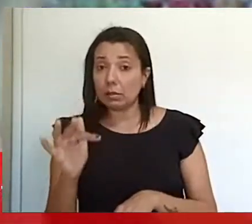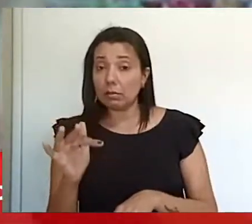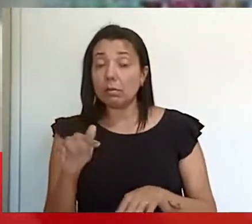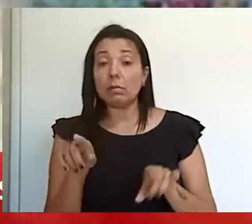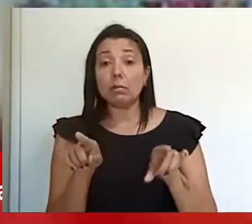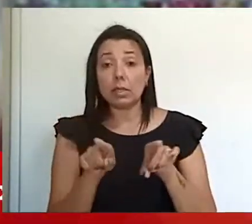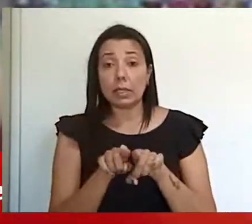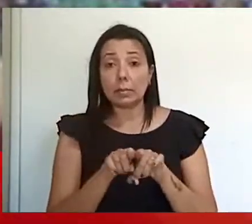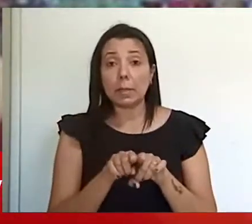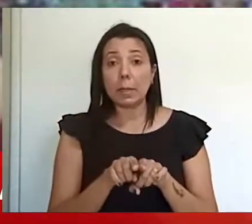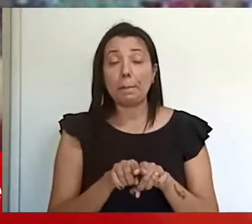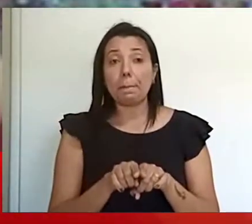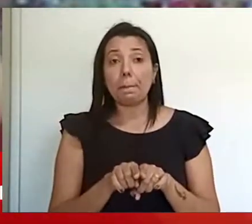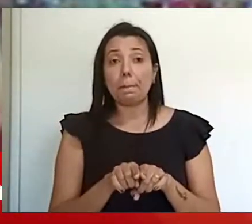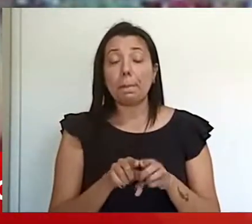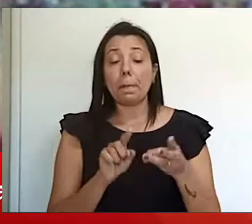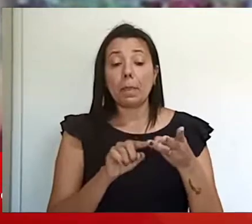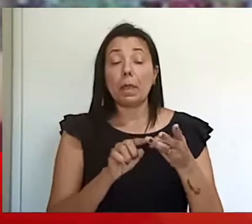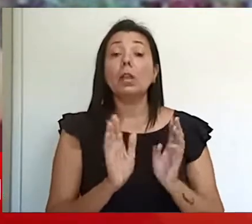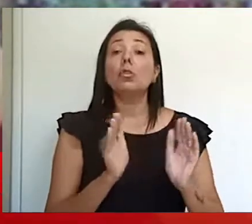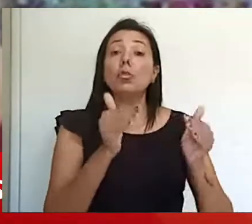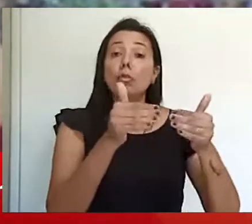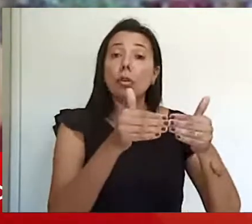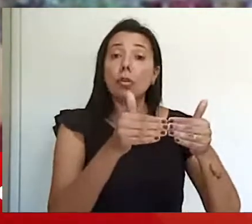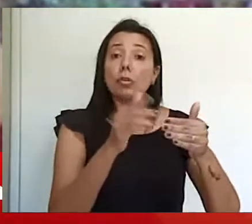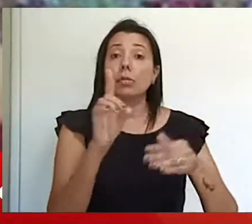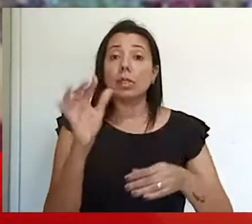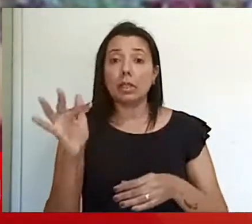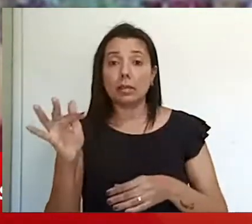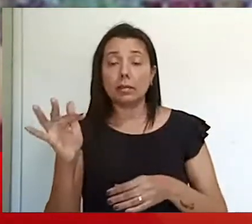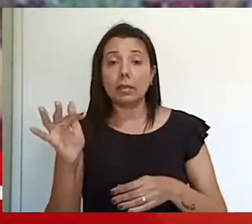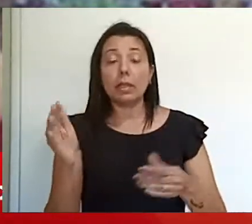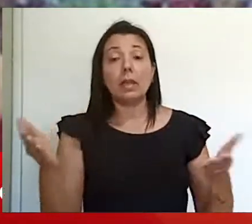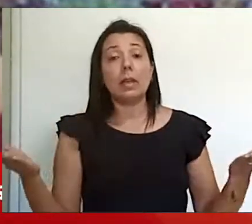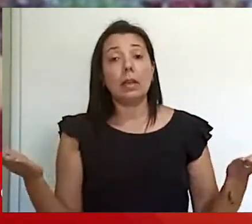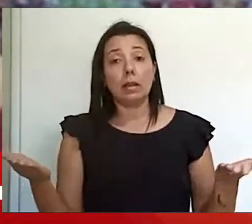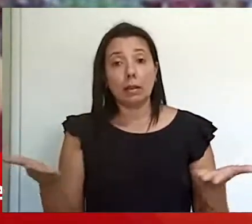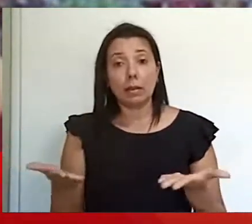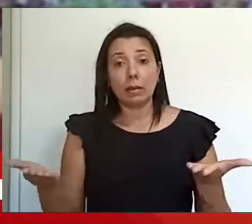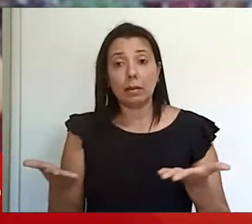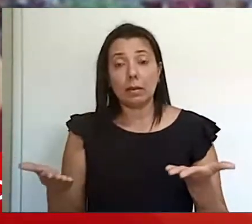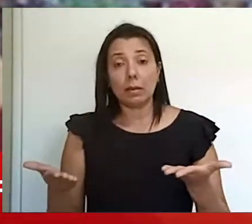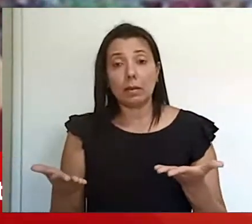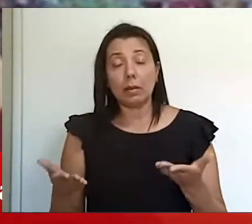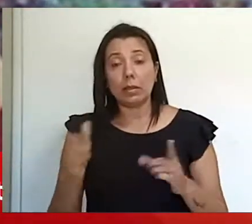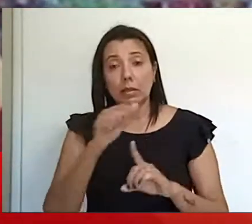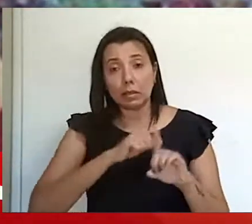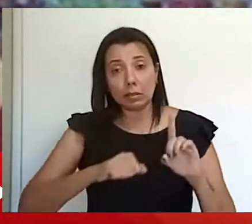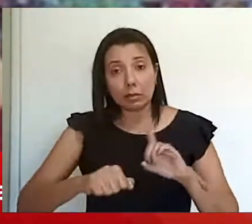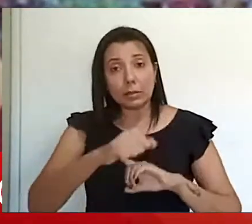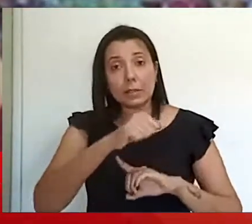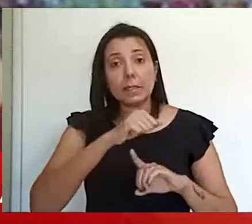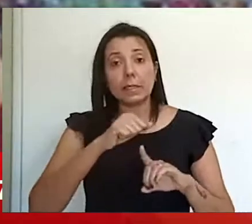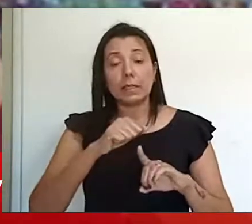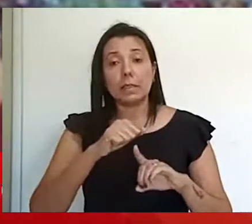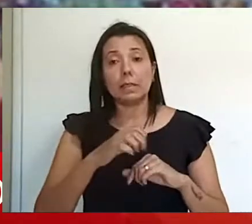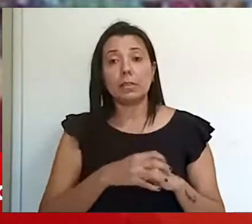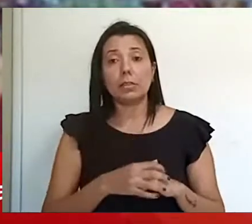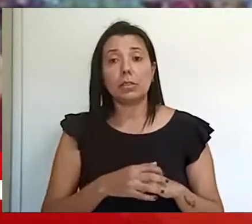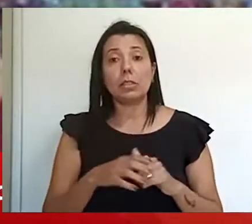no Fórum de Educação do DF. Agora, é uma sociedade, é um momento de grandes